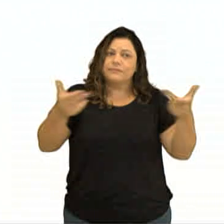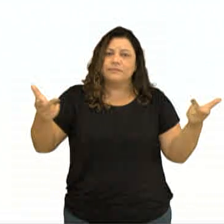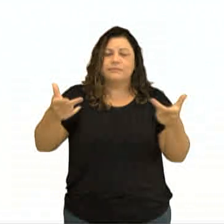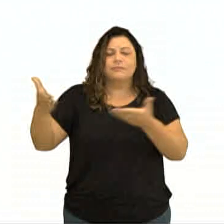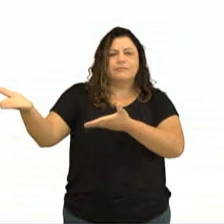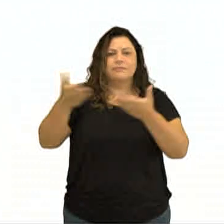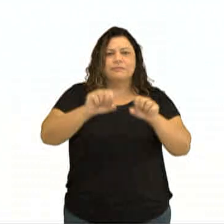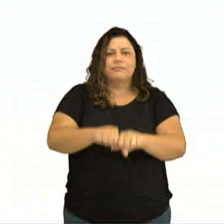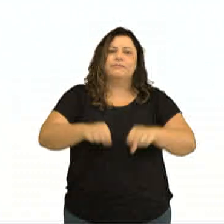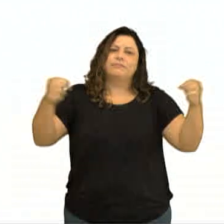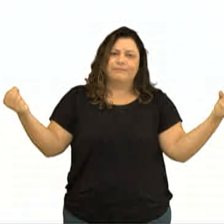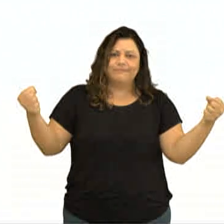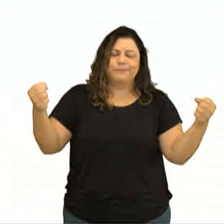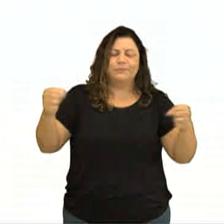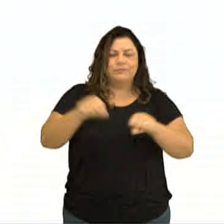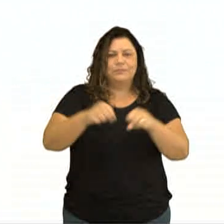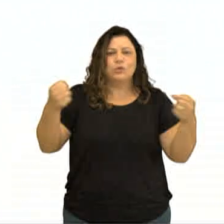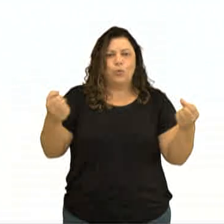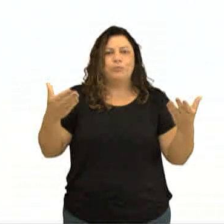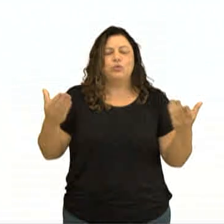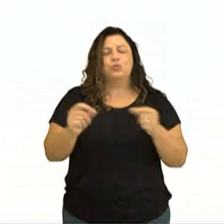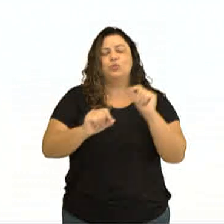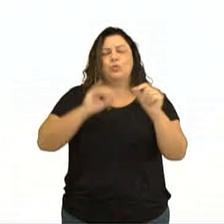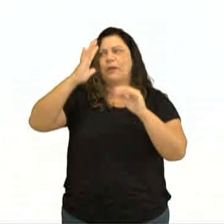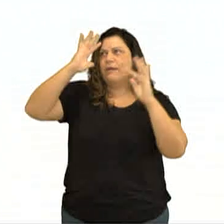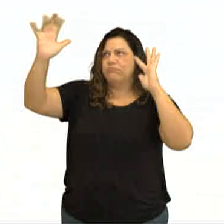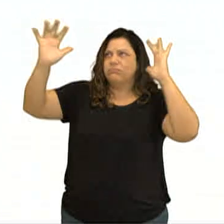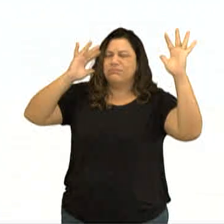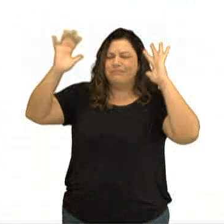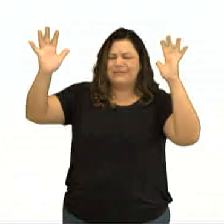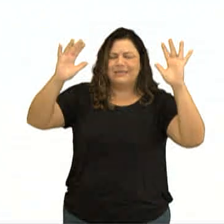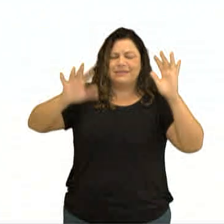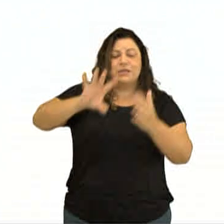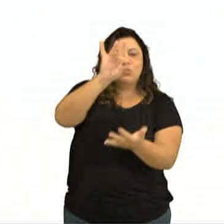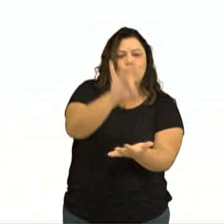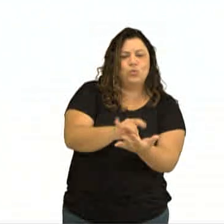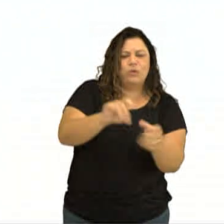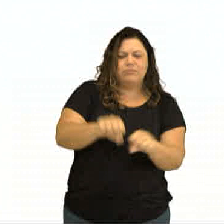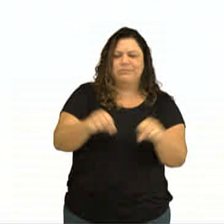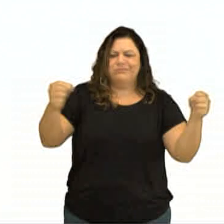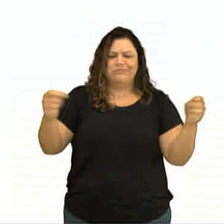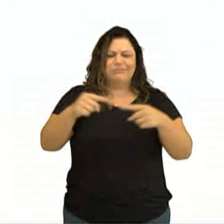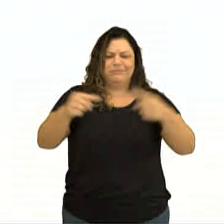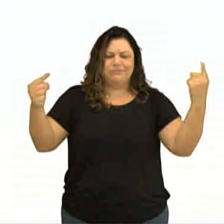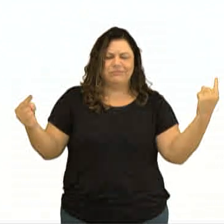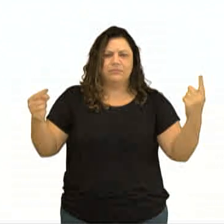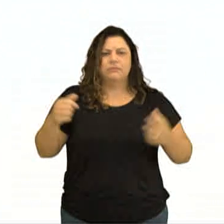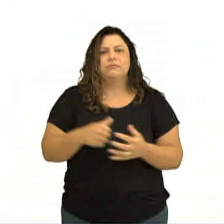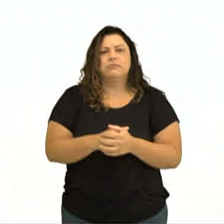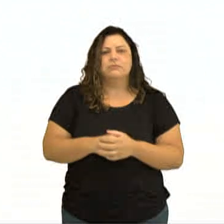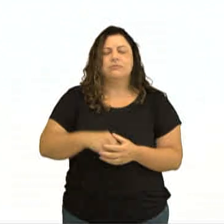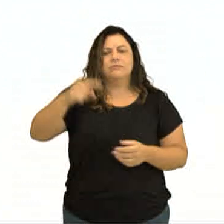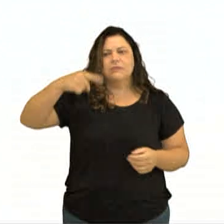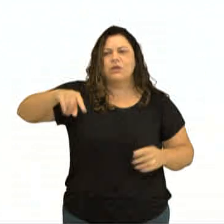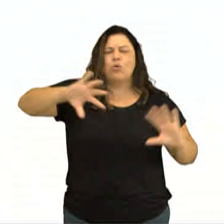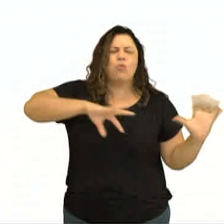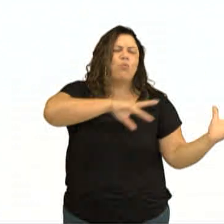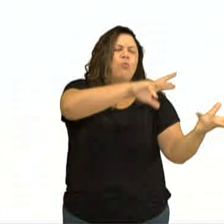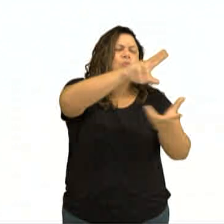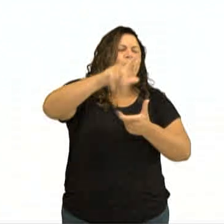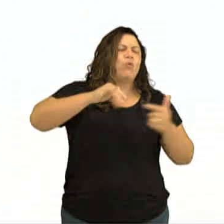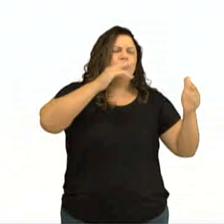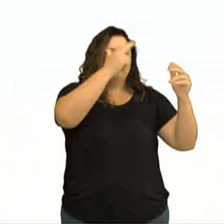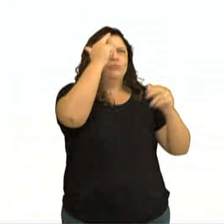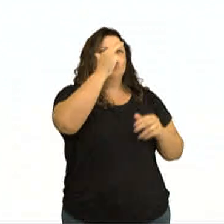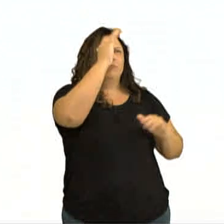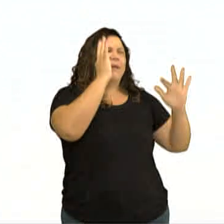traz a ruptura entre o fantasioso e o real e o fantasioso, a ida para o mundo da fantasia e o